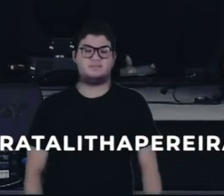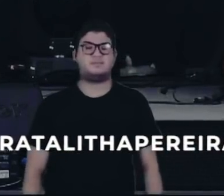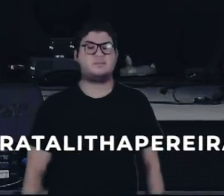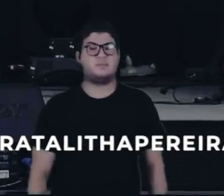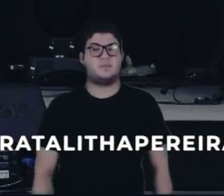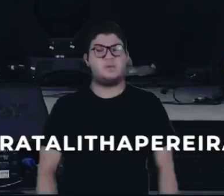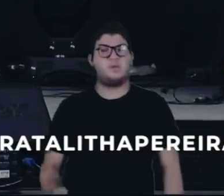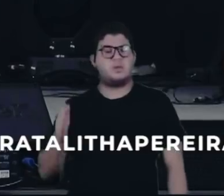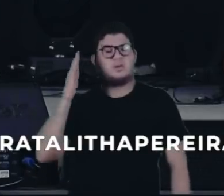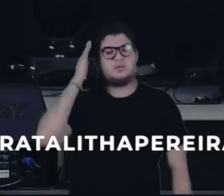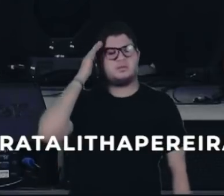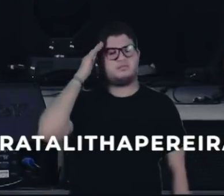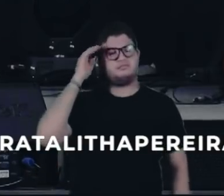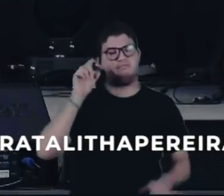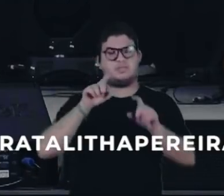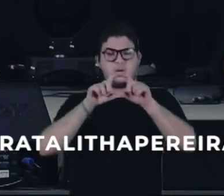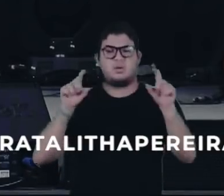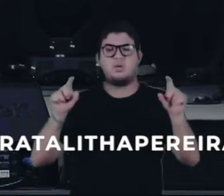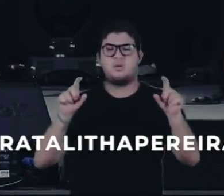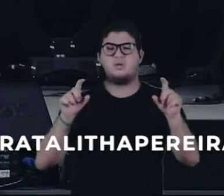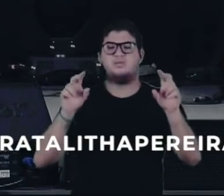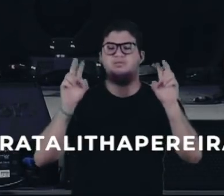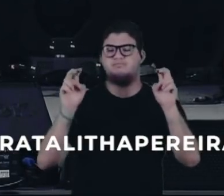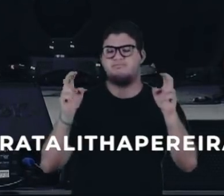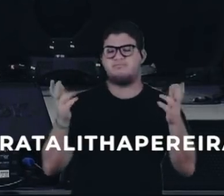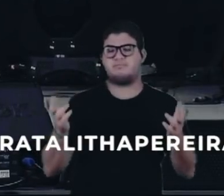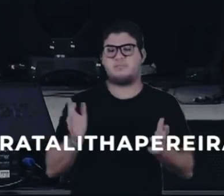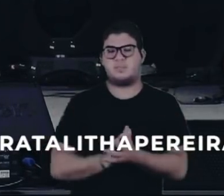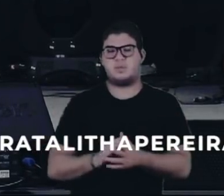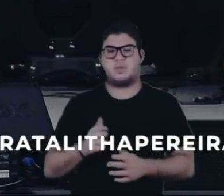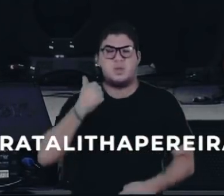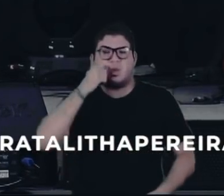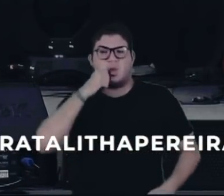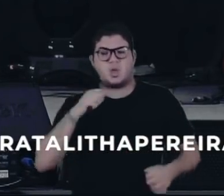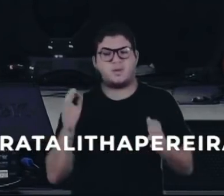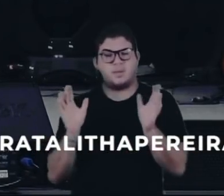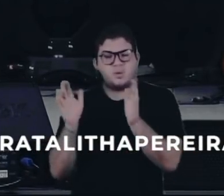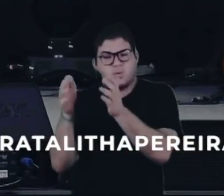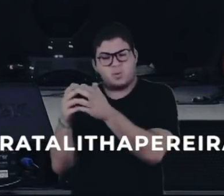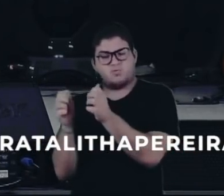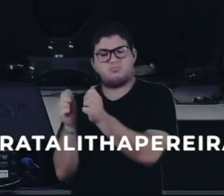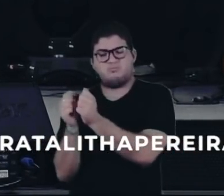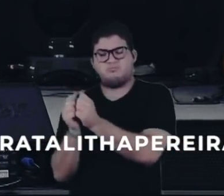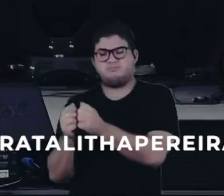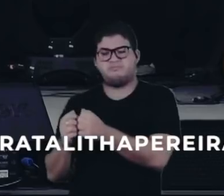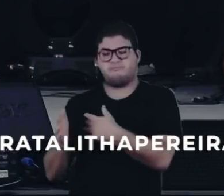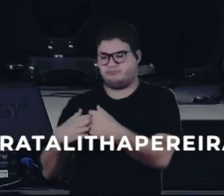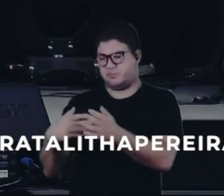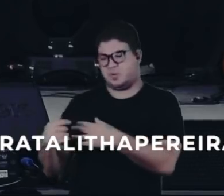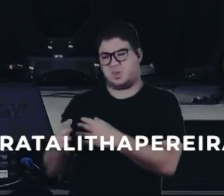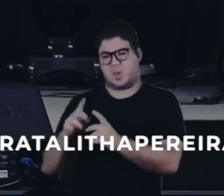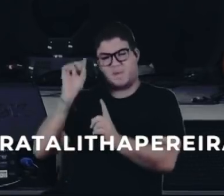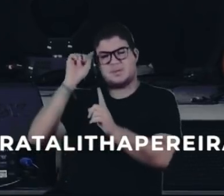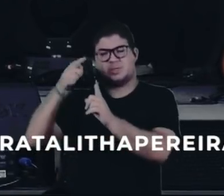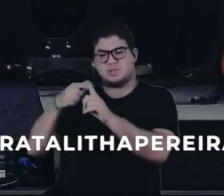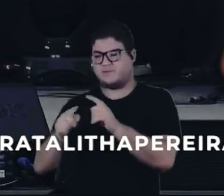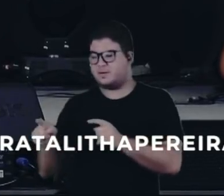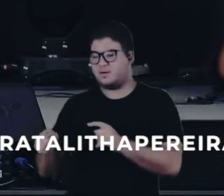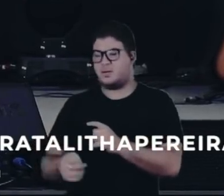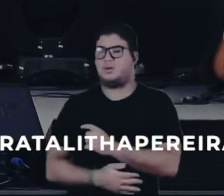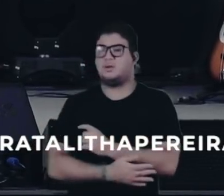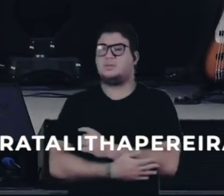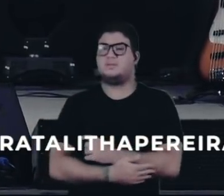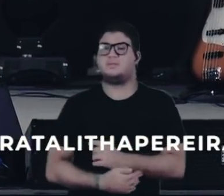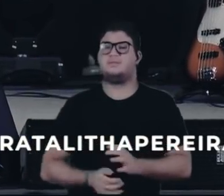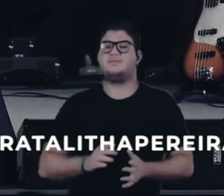O que me chama a atenção no texto é que essas mulheres, as mulheres que estavam reunidas ali, e ninguém sabe qual era o motivo da reunião delas. Não